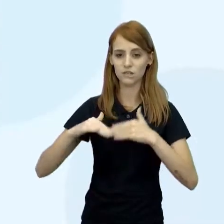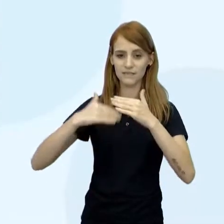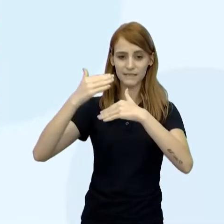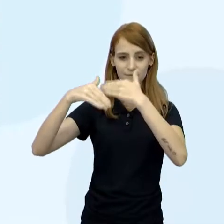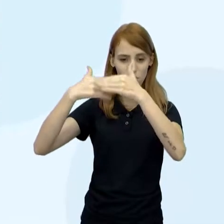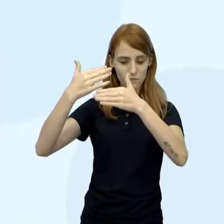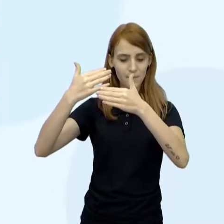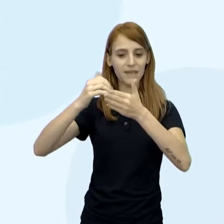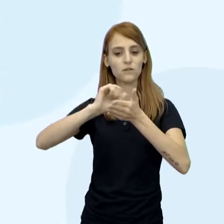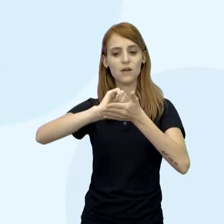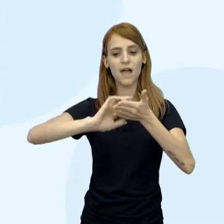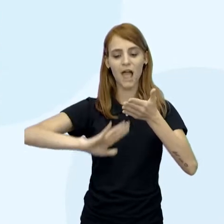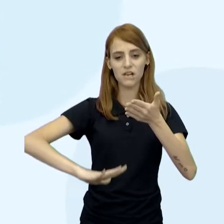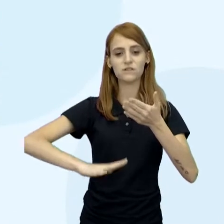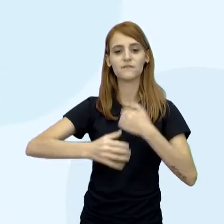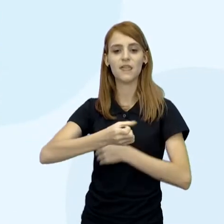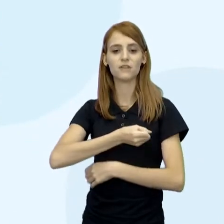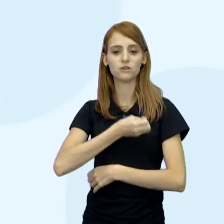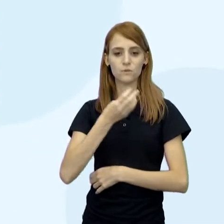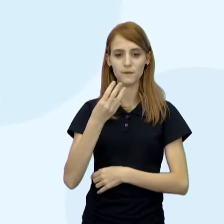da atividade 3.